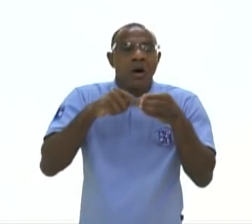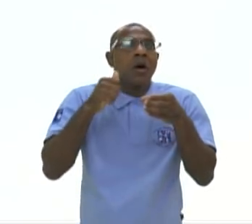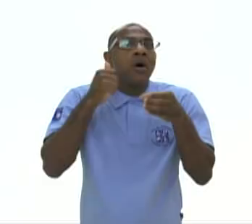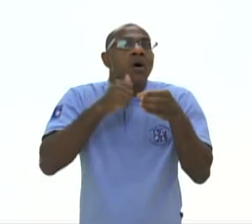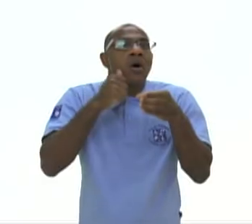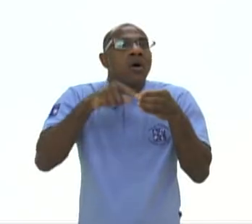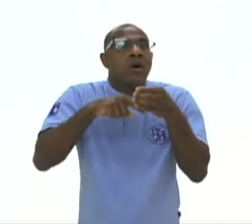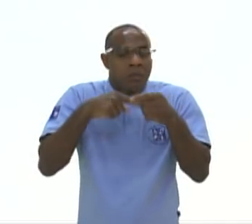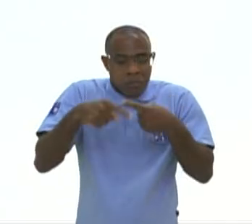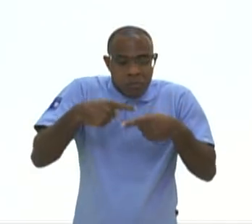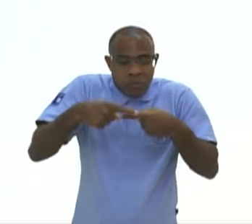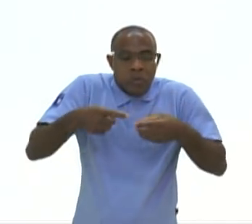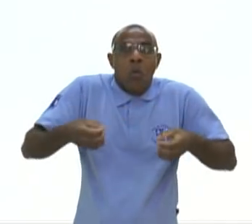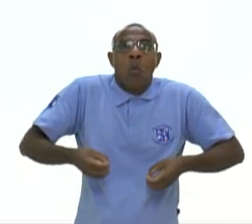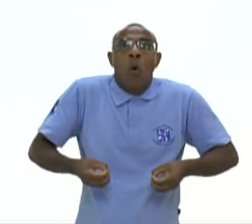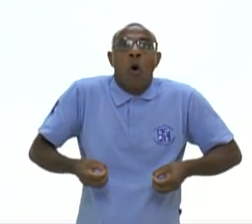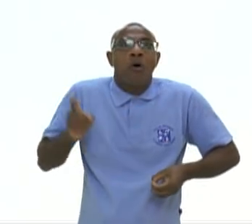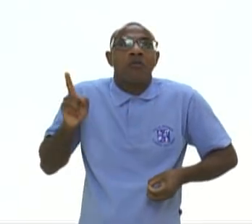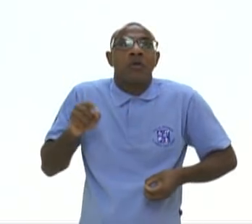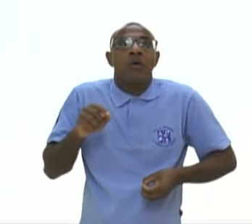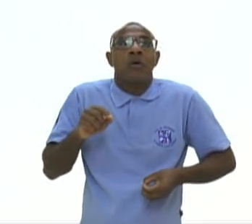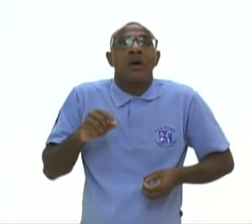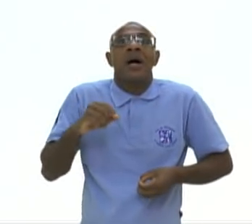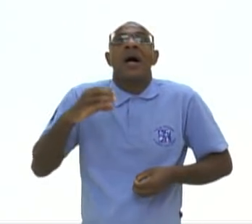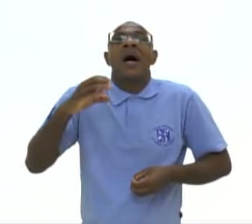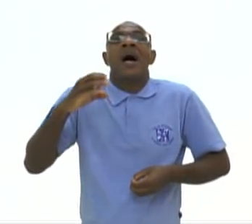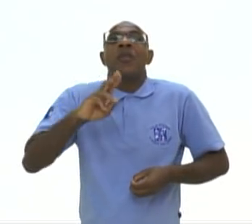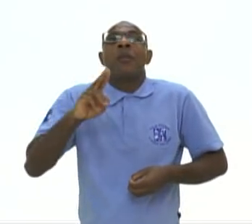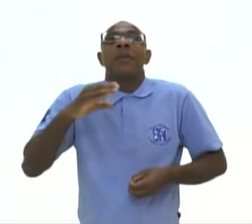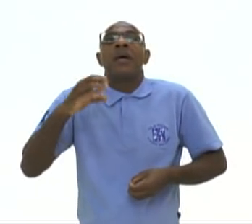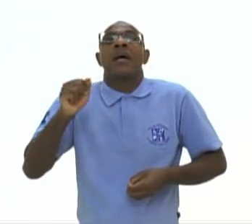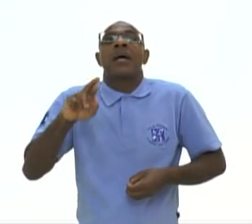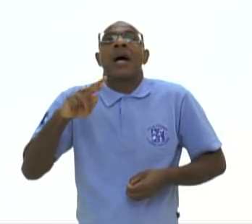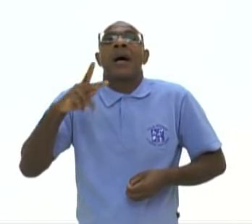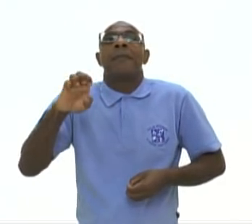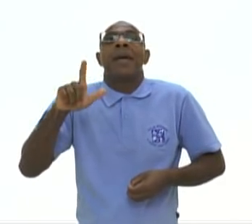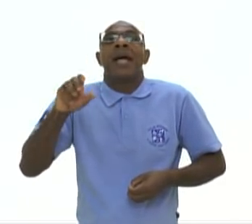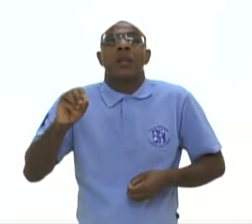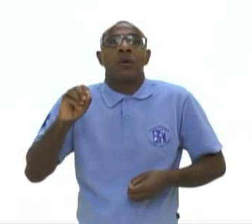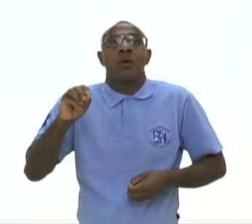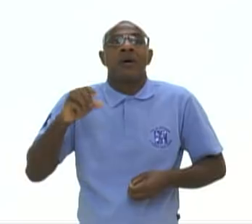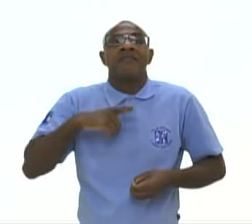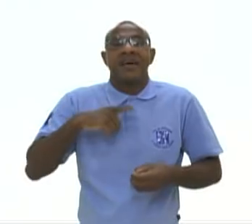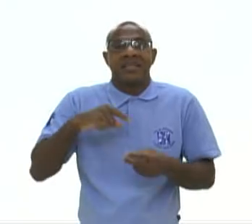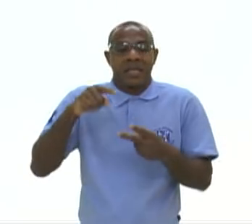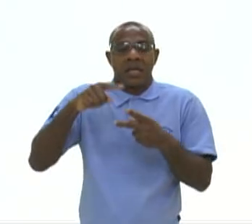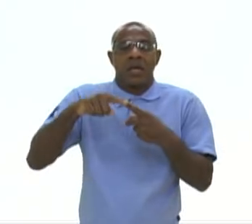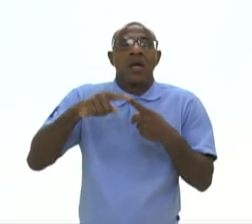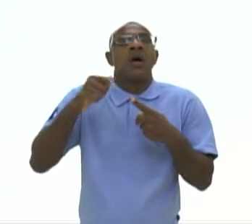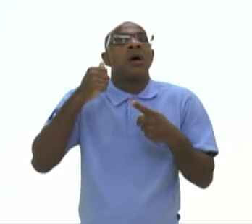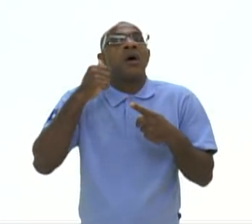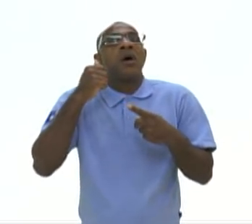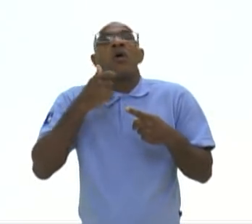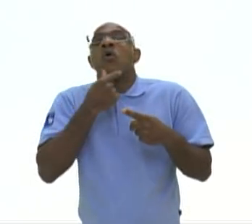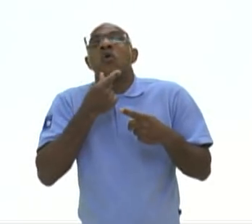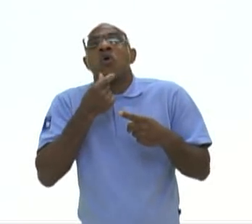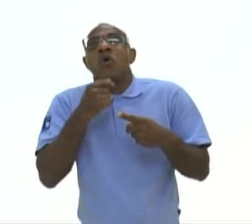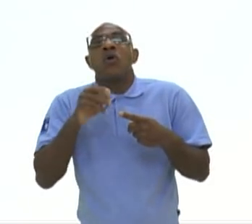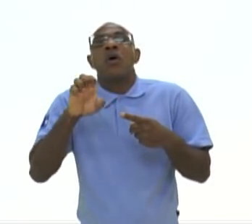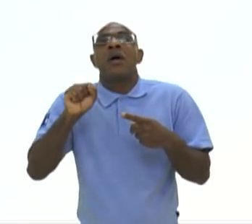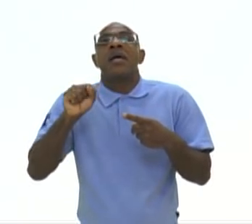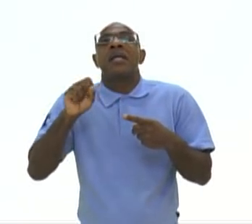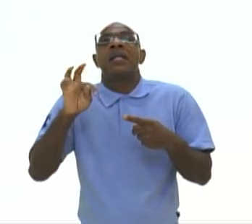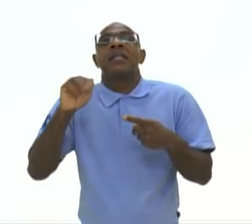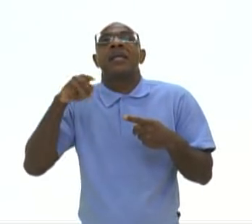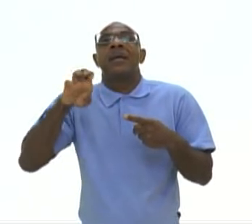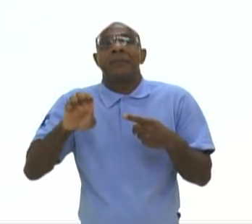que vai produzir o óvulo, que a gente vai chamar de carpelo. Elas vão ter partes masculinas, que a gente vai chamar de estames,